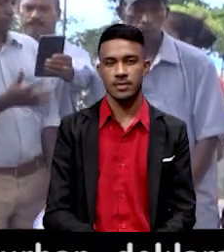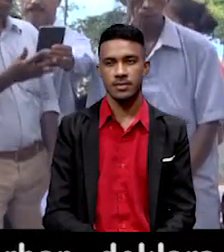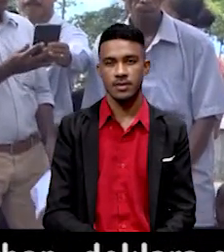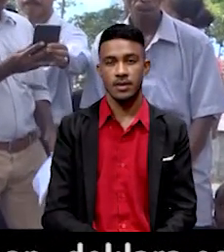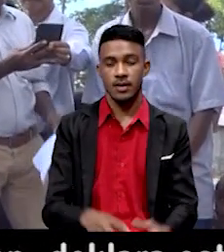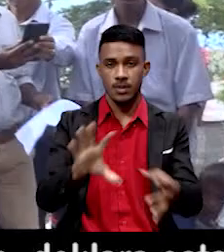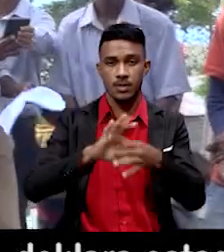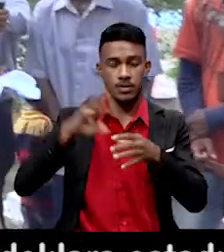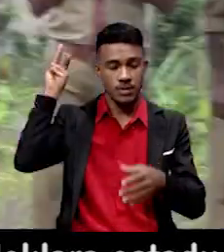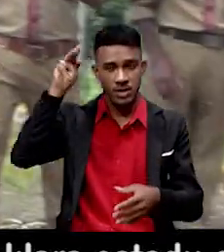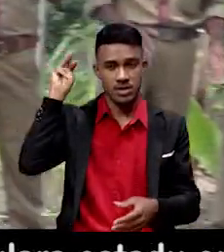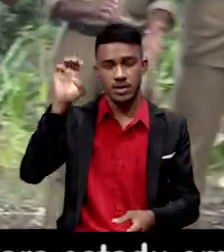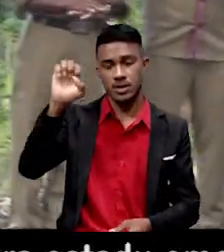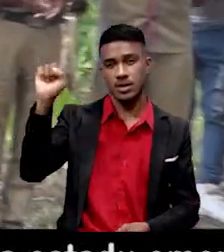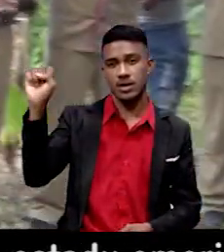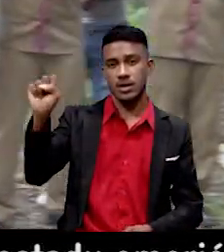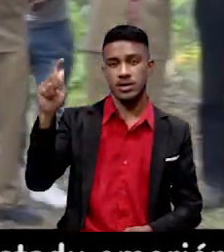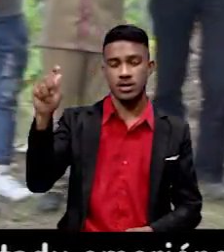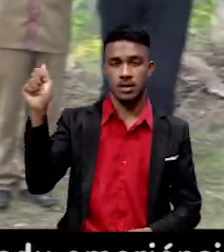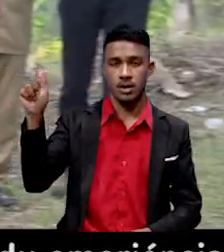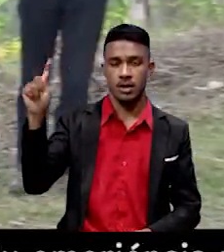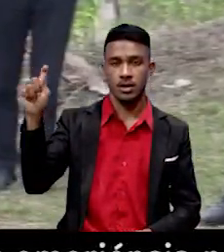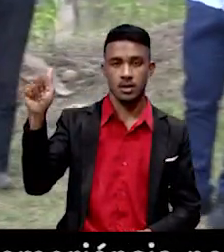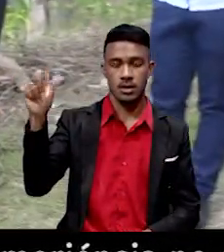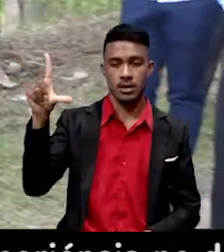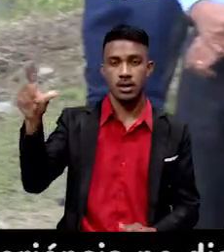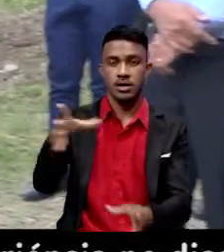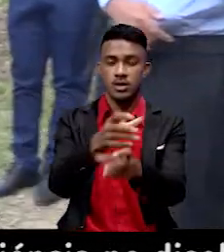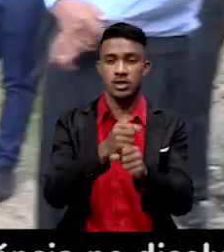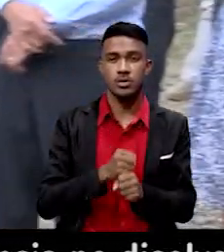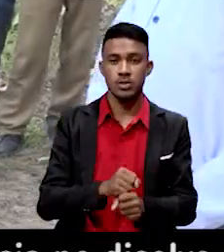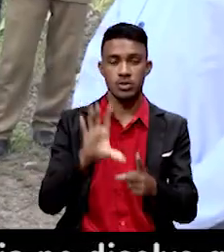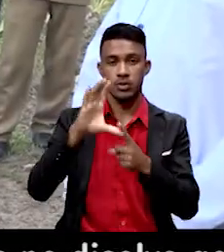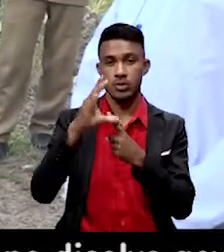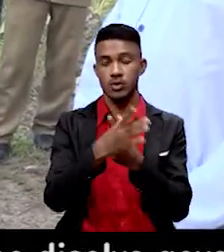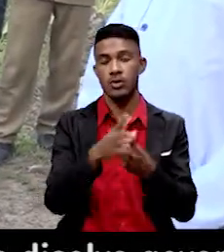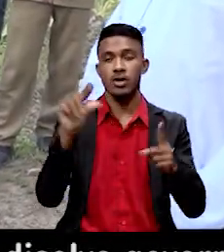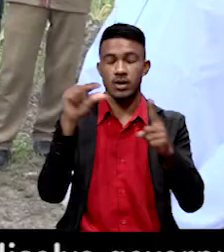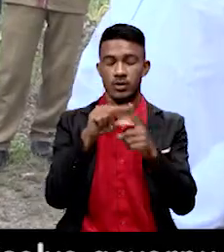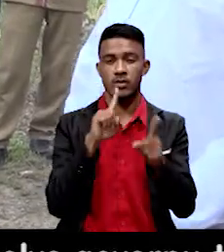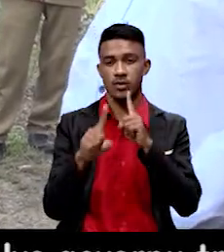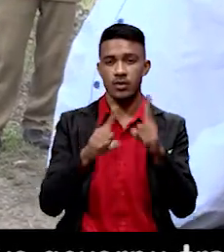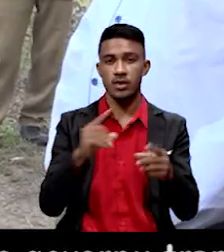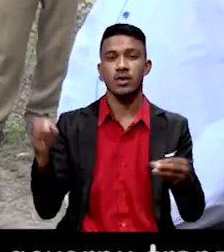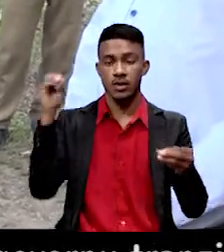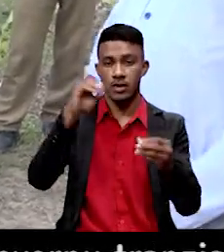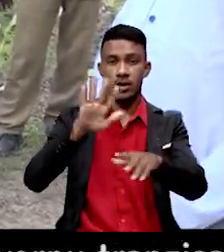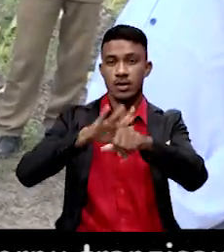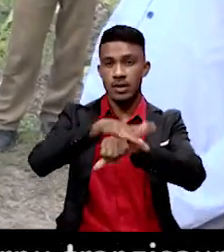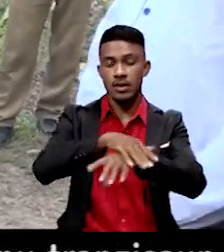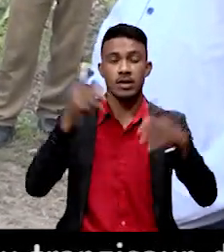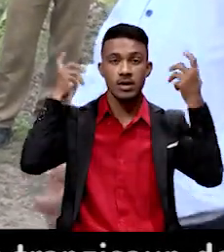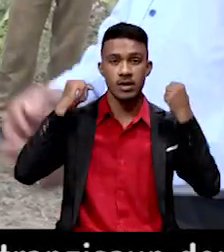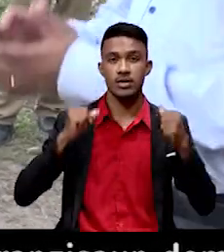Equipa Ministério Estatal Toi Suku Metagou, Simu Silianang, nebe acompanha a autoridade local Sira, por itaratais do Irlisian